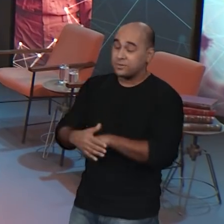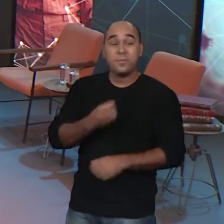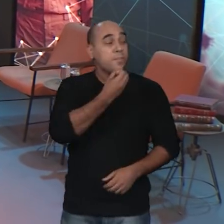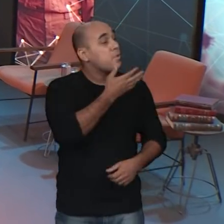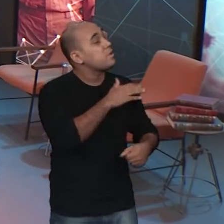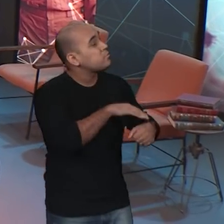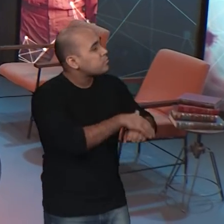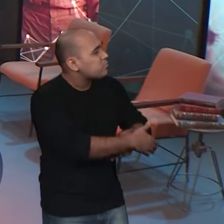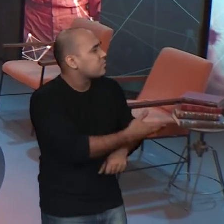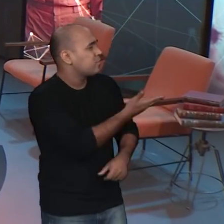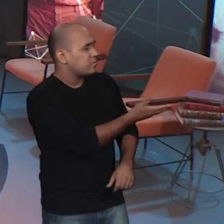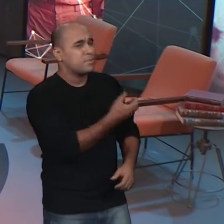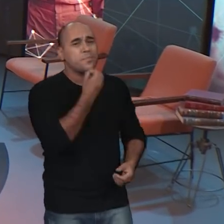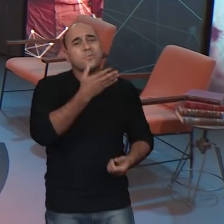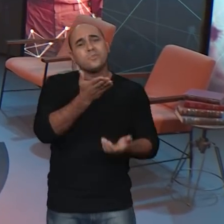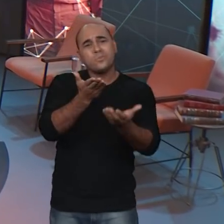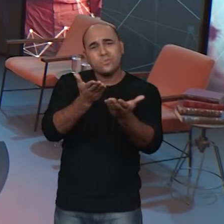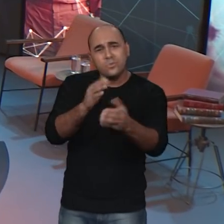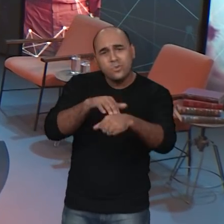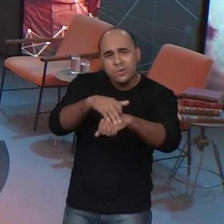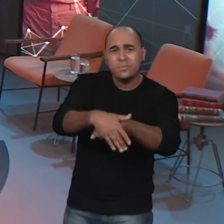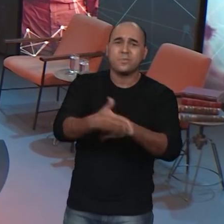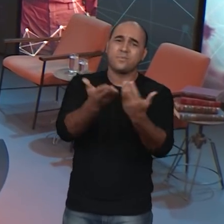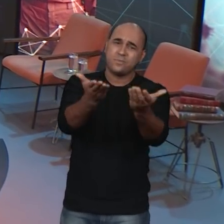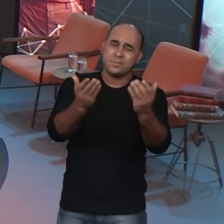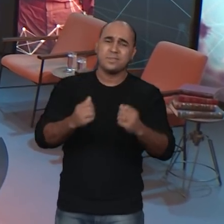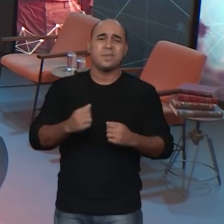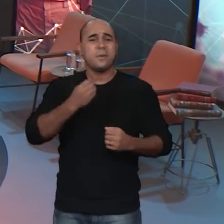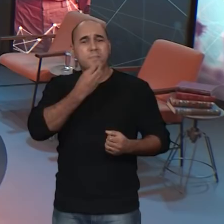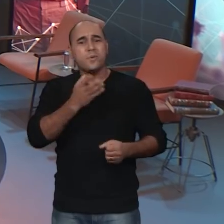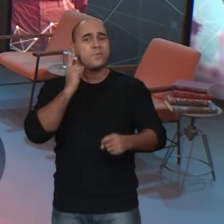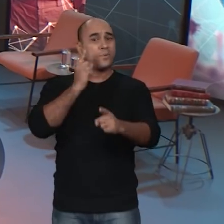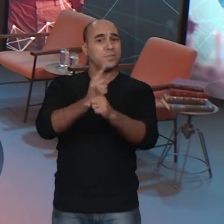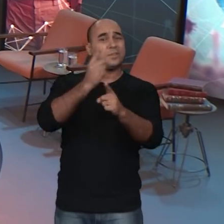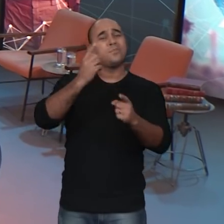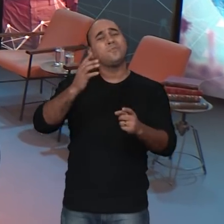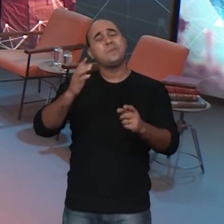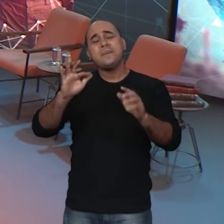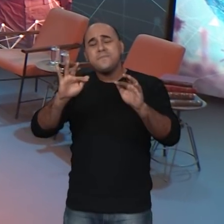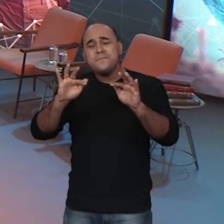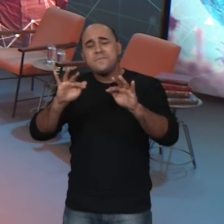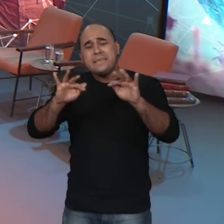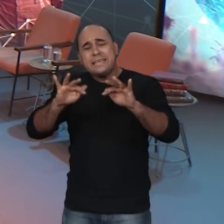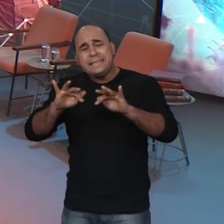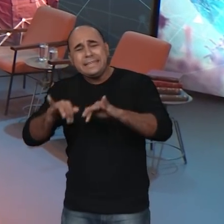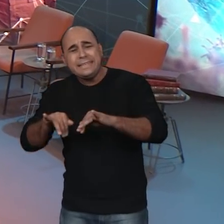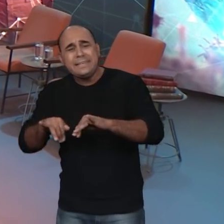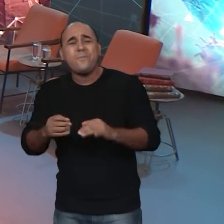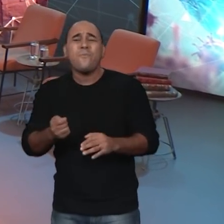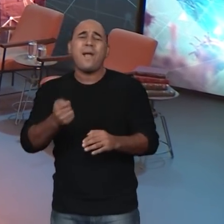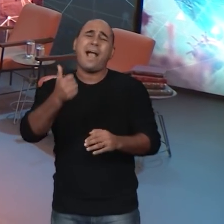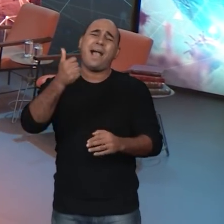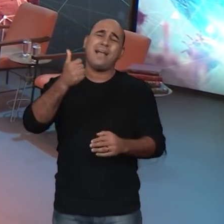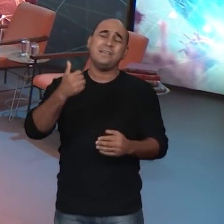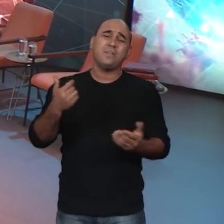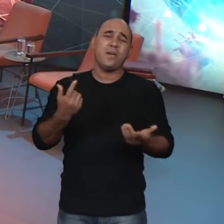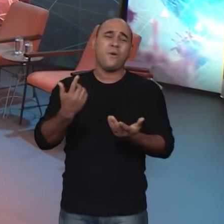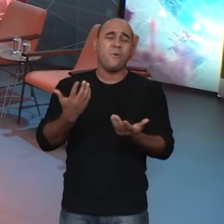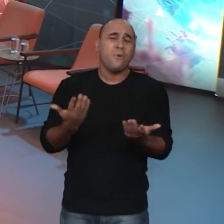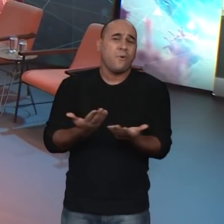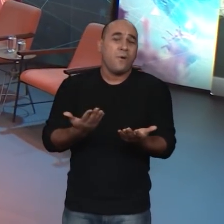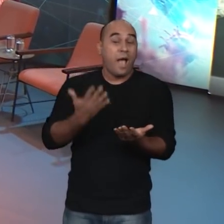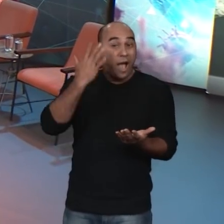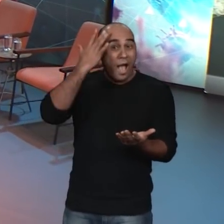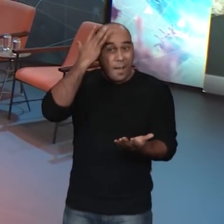para você de casa. Que bom a gente se encontrar mais nessa noite, né? Já está acabando. Pois é, hoje é o penúltimo dia, né? Penúltimo dia. Mas que bom,